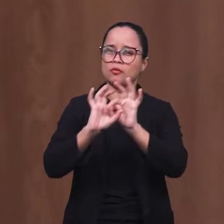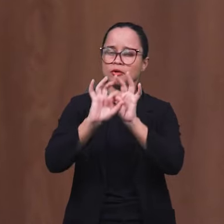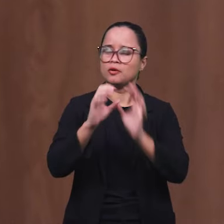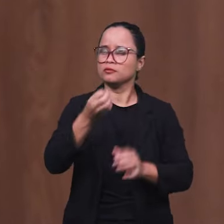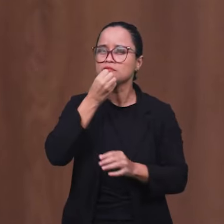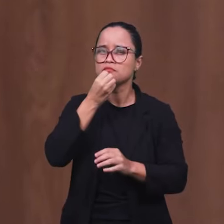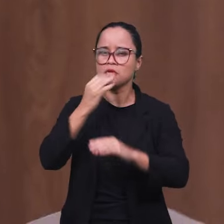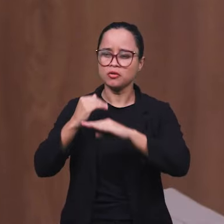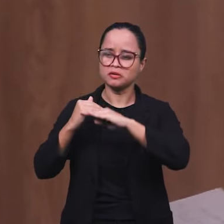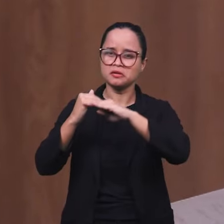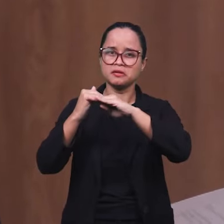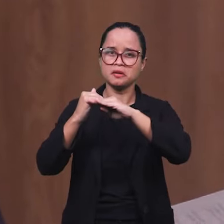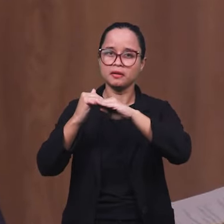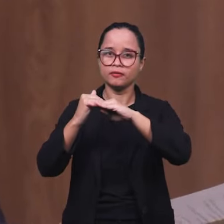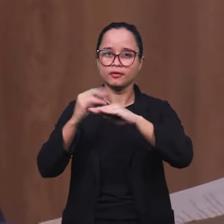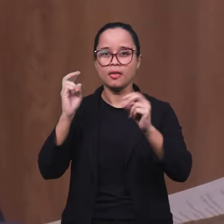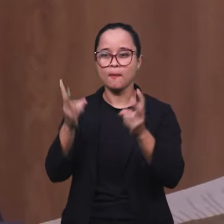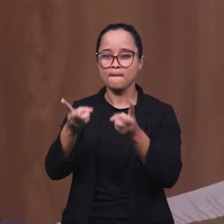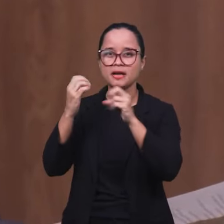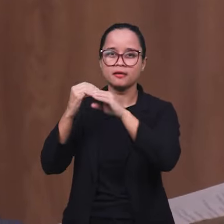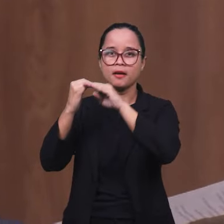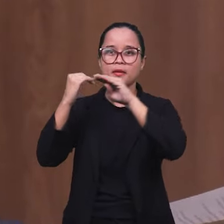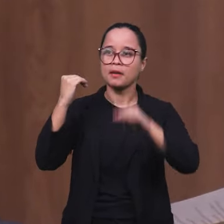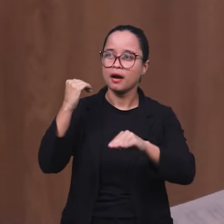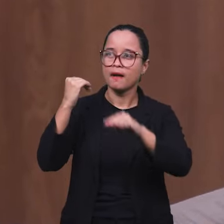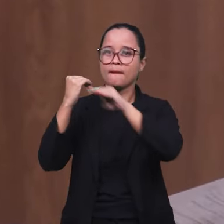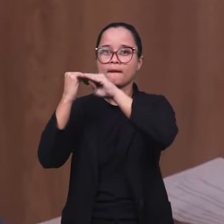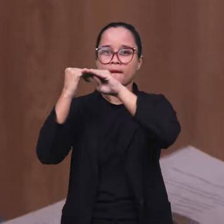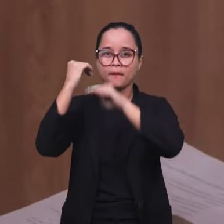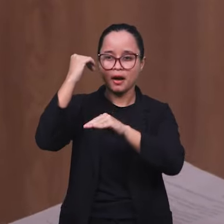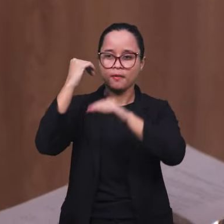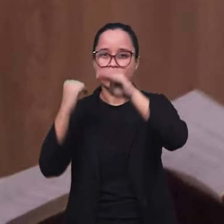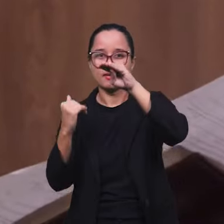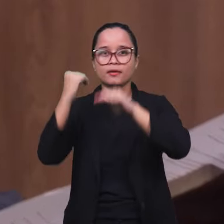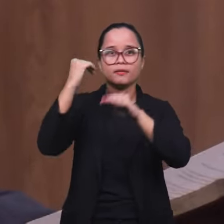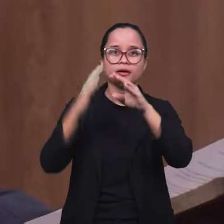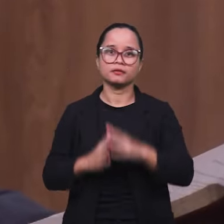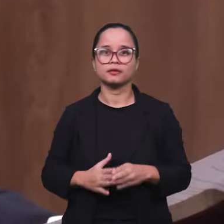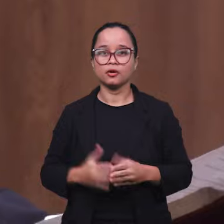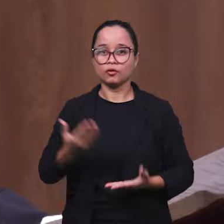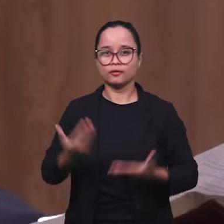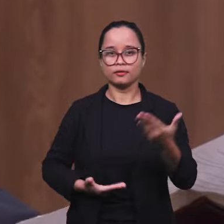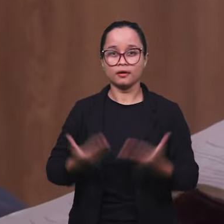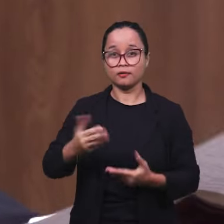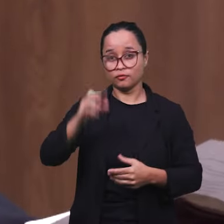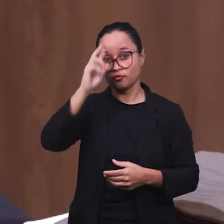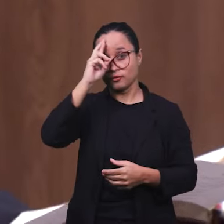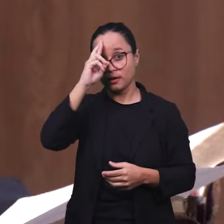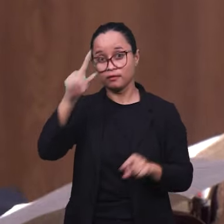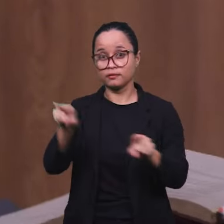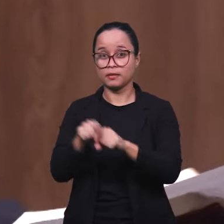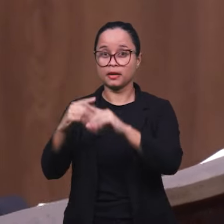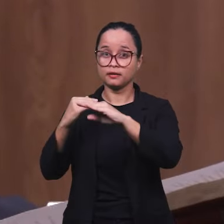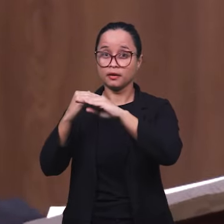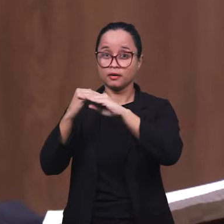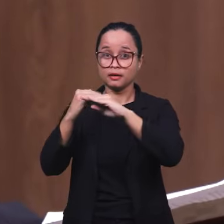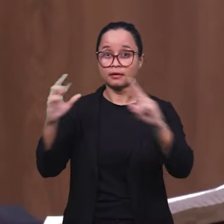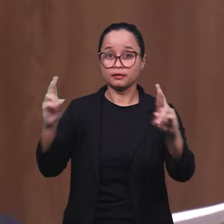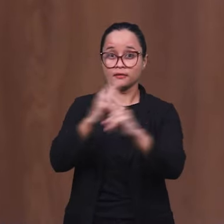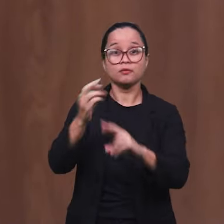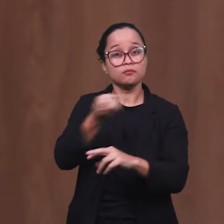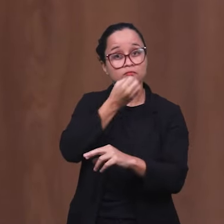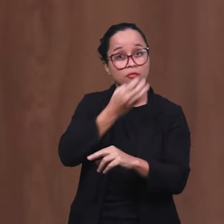tão bom, que não aparece essa submissão. O empregado e o patrão têm um relacionamento tão bom que nem aparece